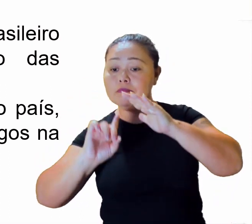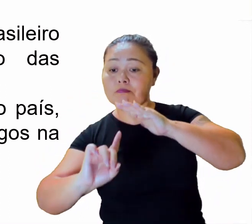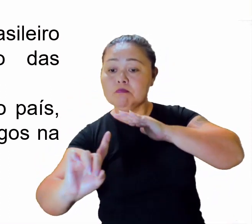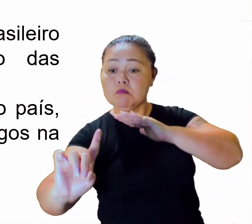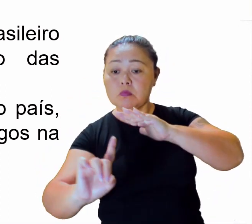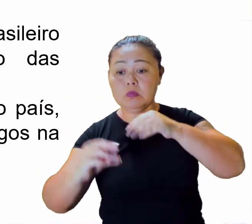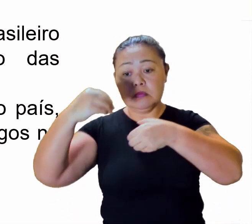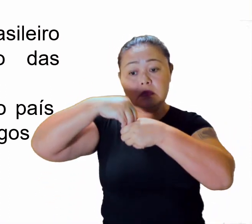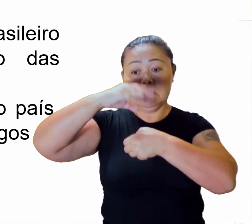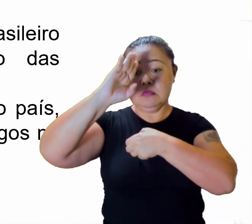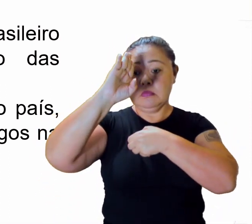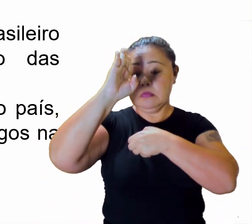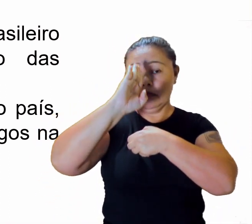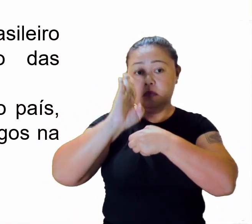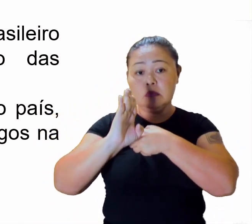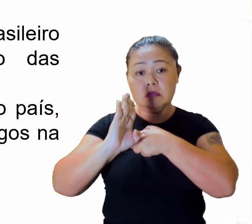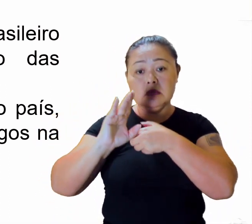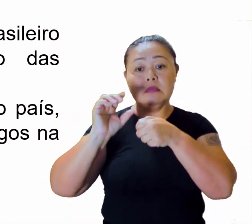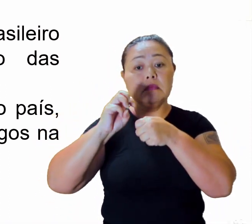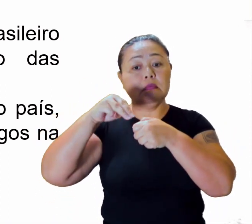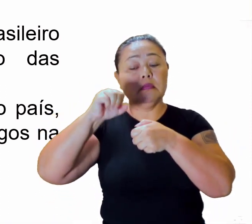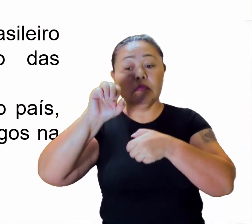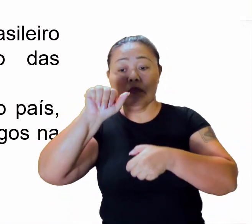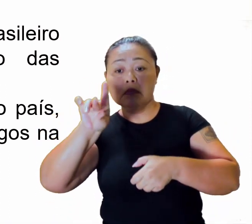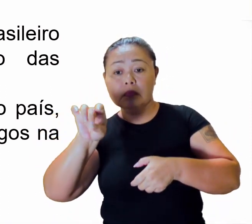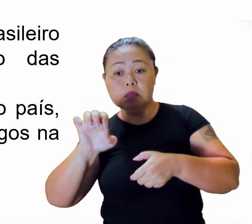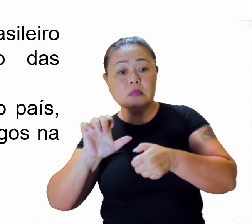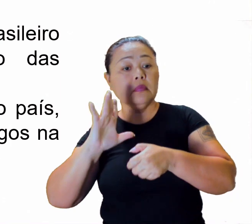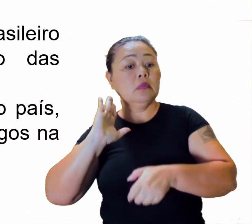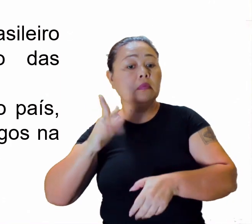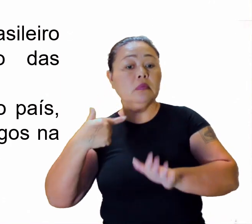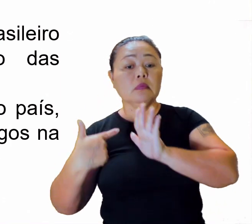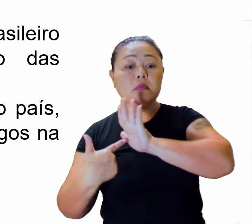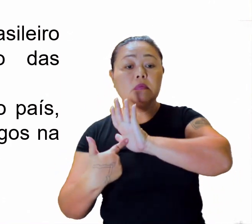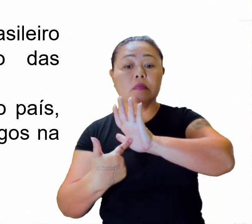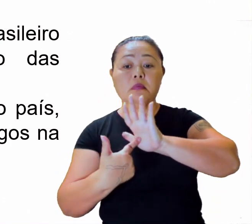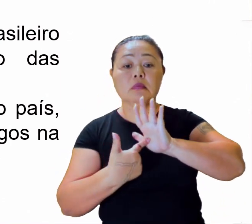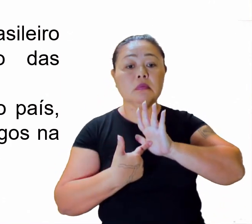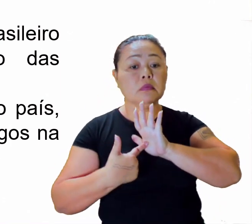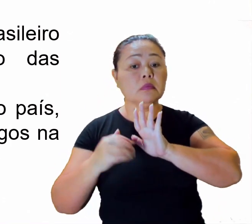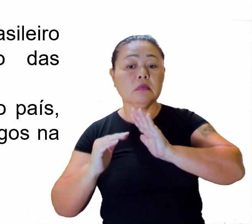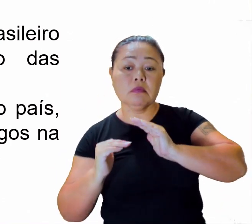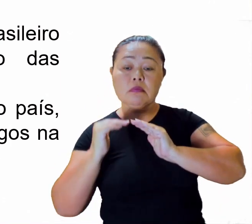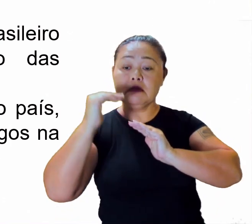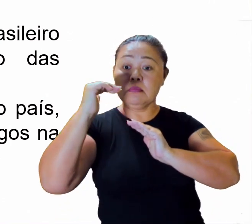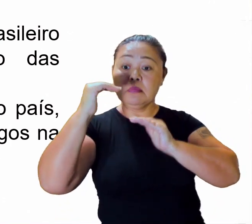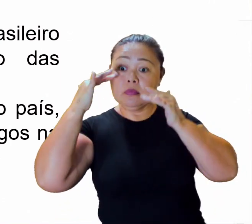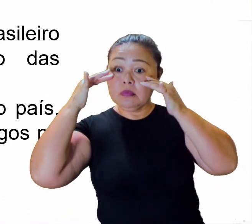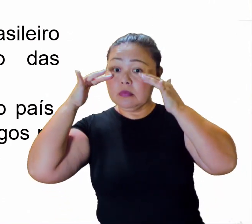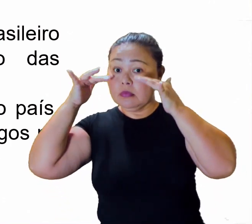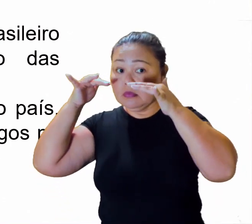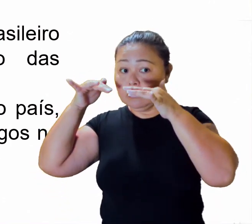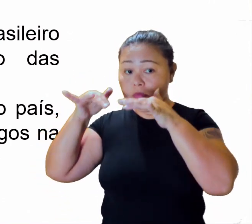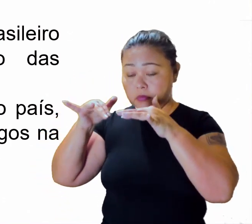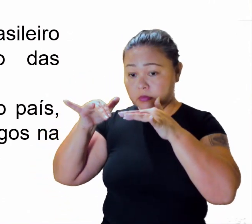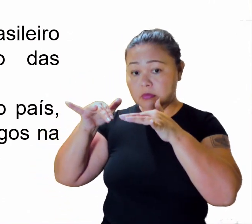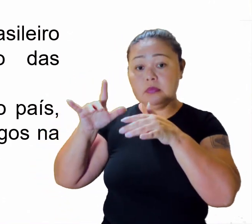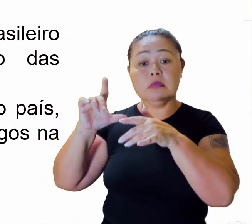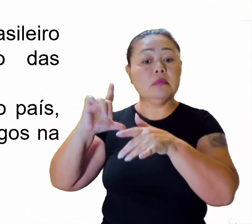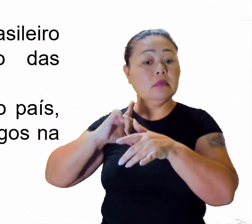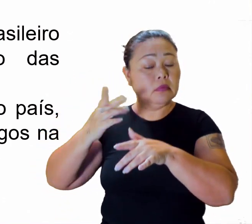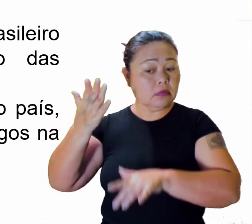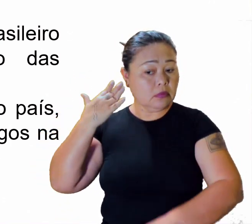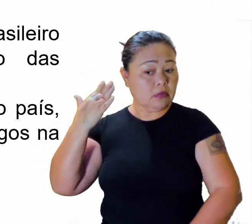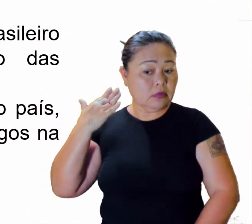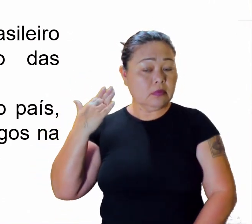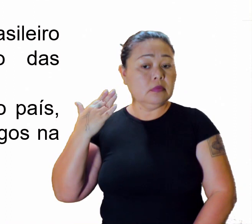migratório brasileiro. As metrópoles do Sudeste já não apresentam o elevado grau de atração demográfica que